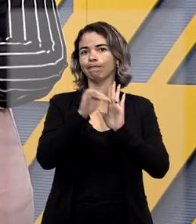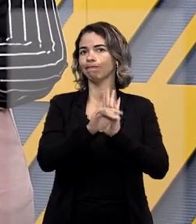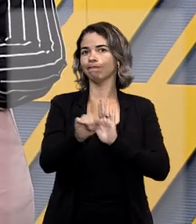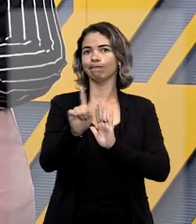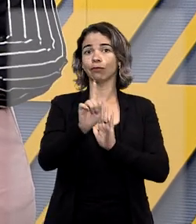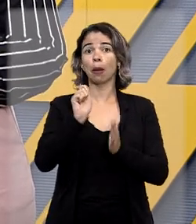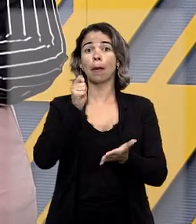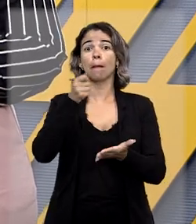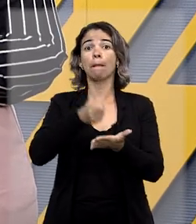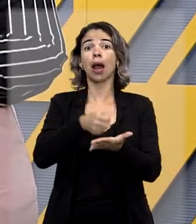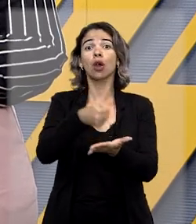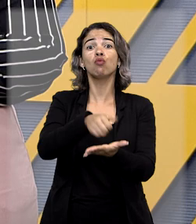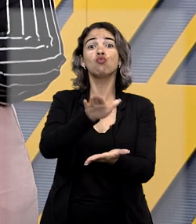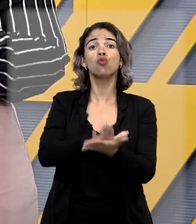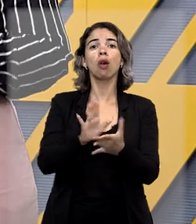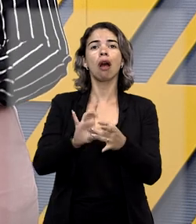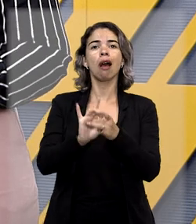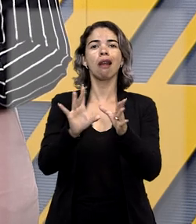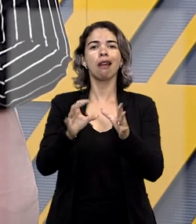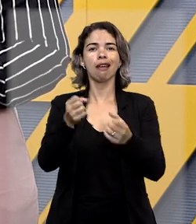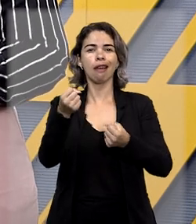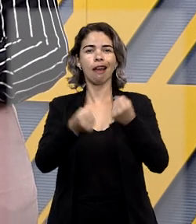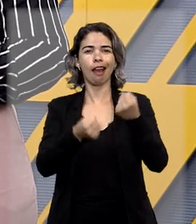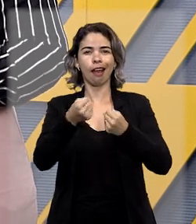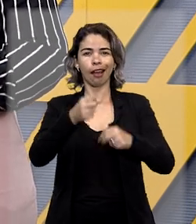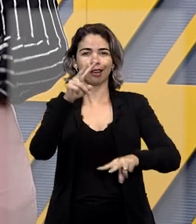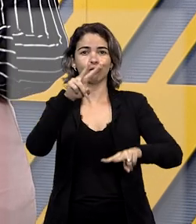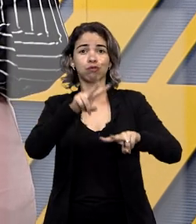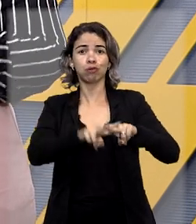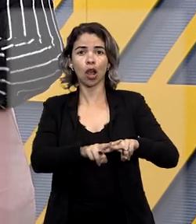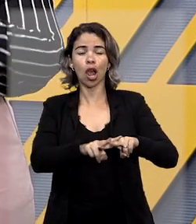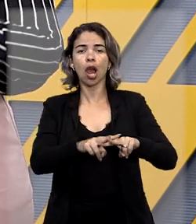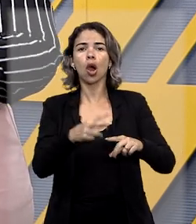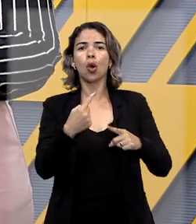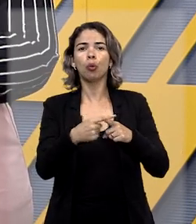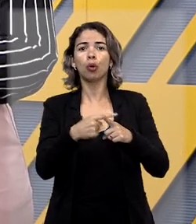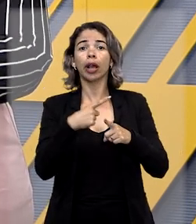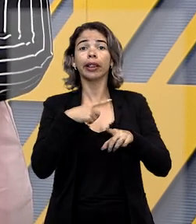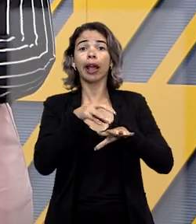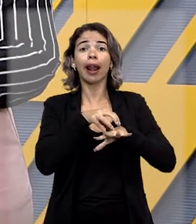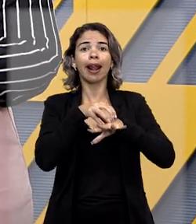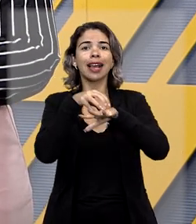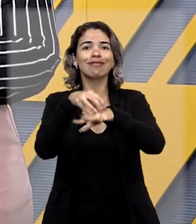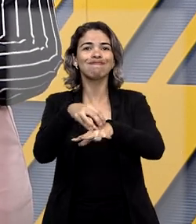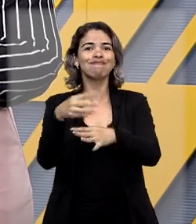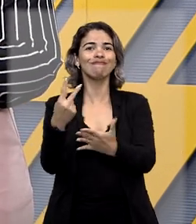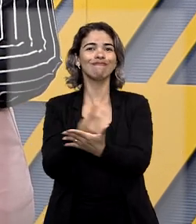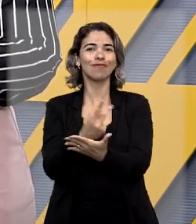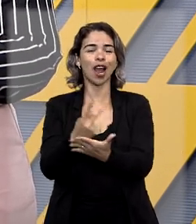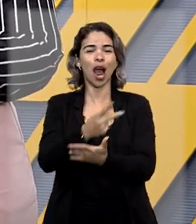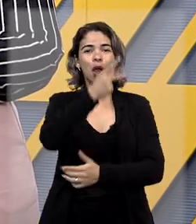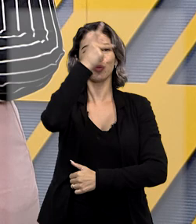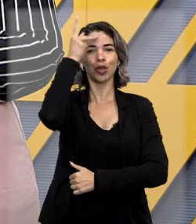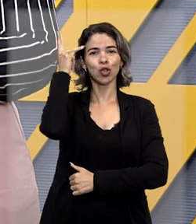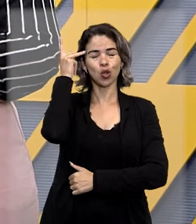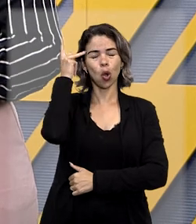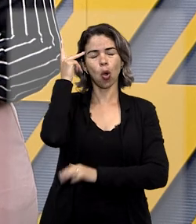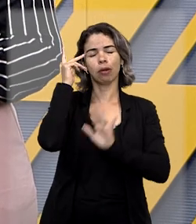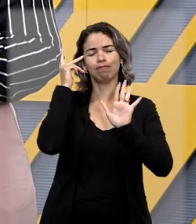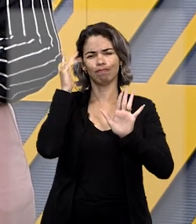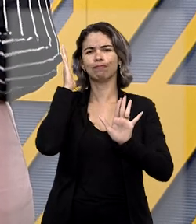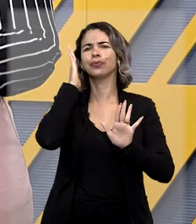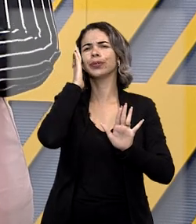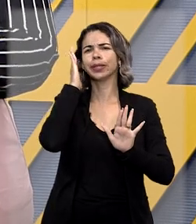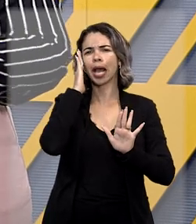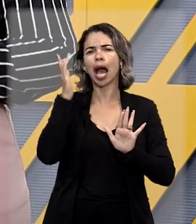exigir o pagamento de multa para liberar veículo apreendido por realizar transporte irregular de passageiros,